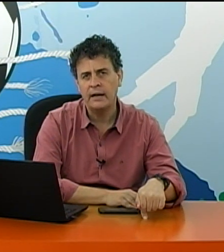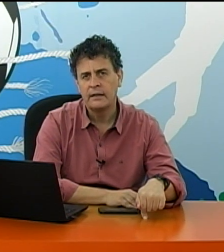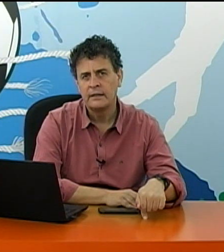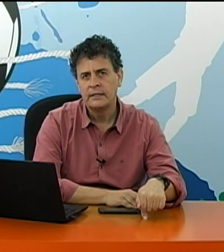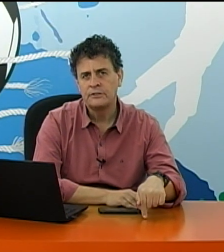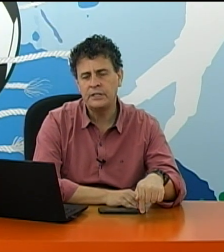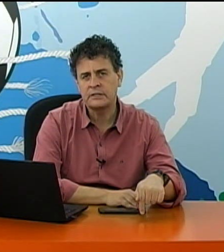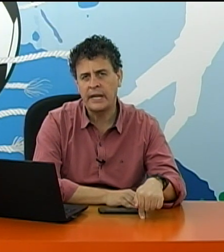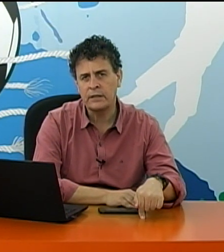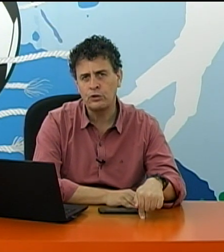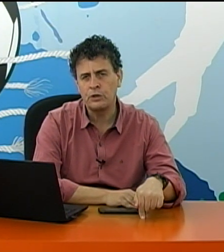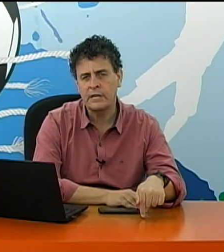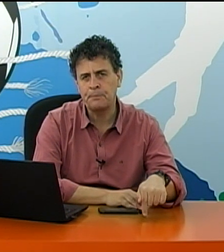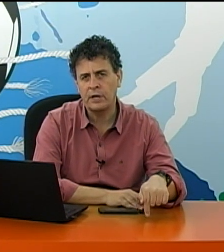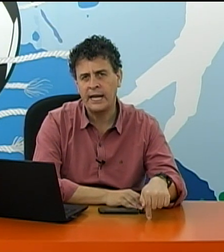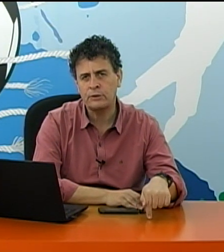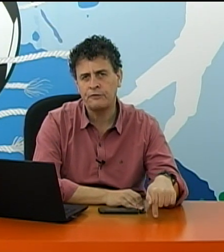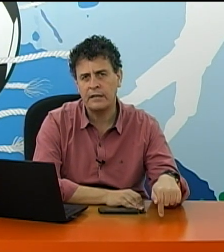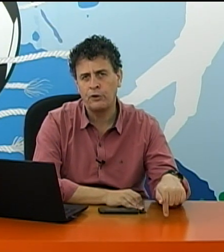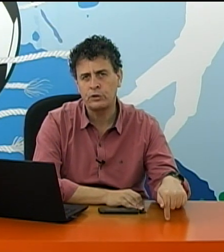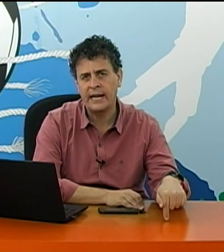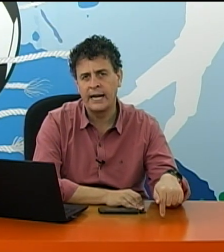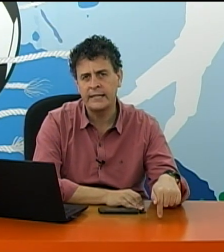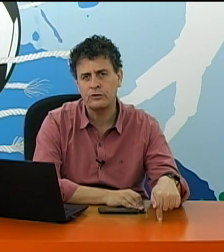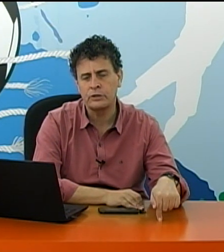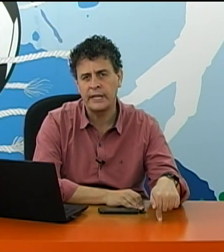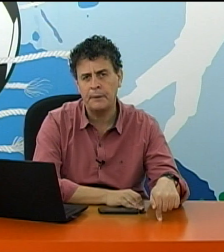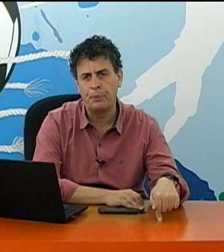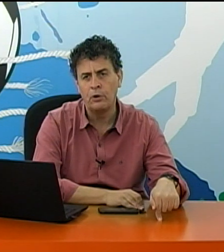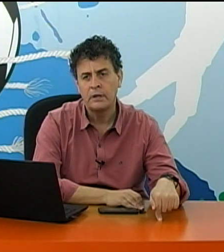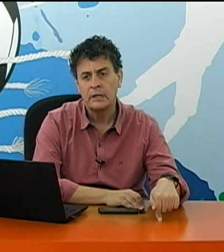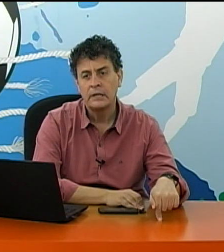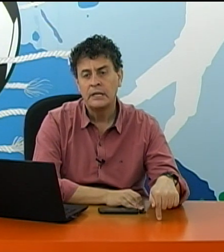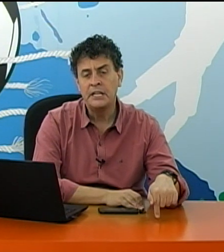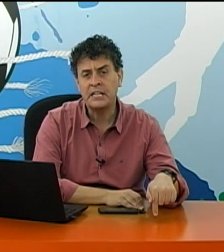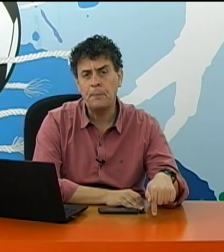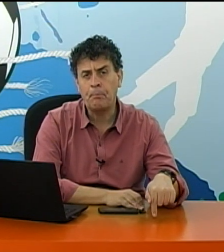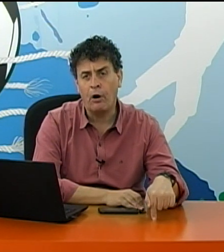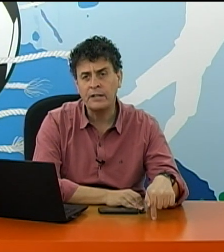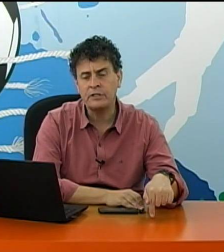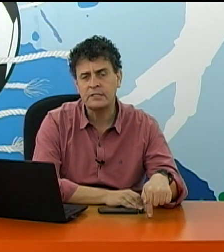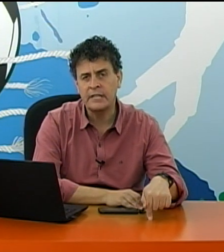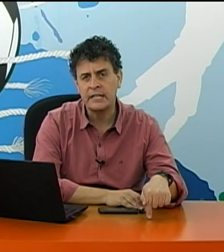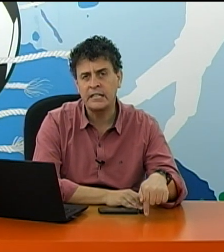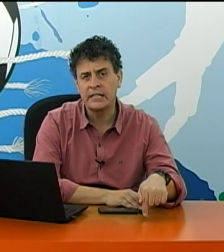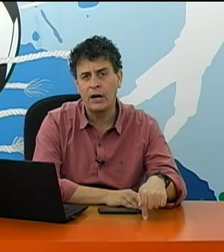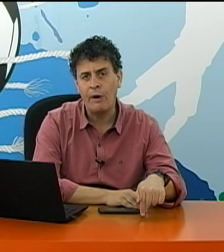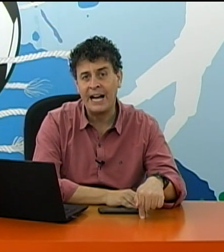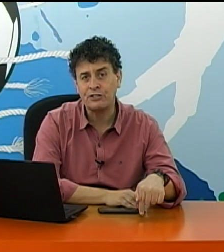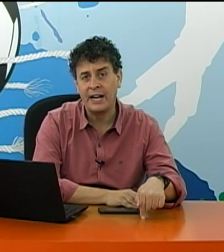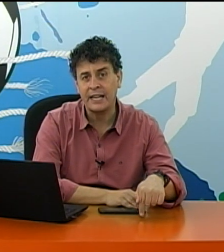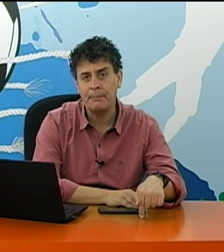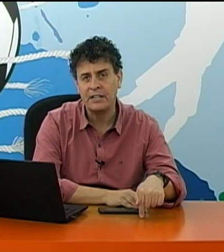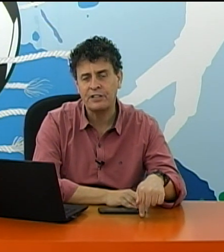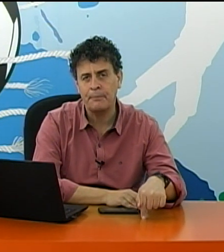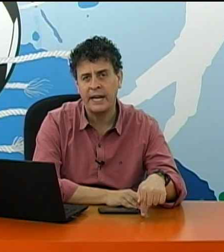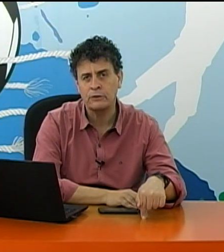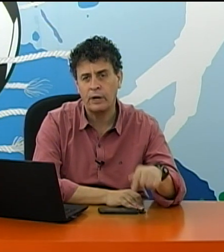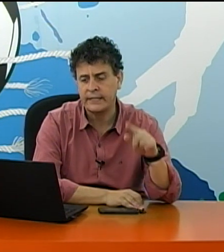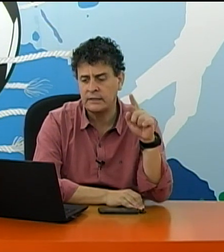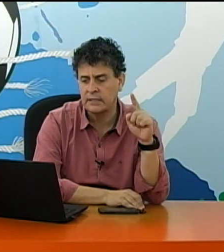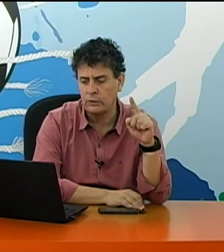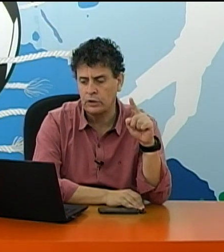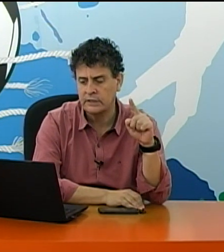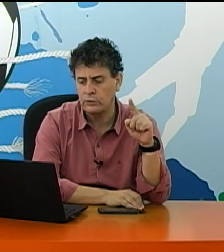Paulista dizendo que o campeonato vai voltar antes do tempo e que pode ser que não haja